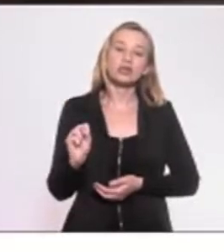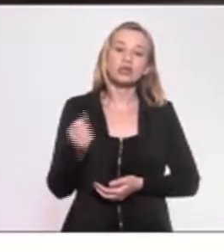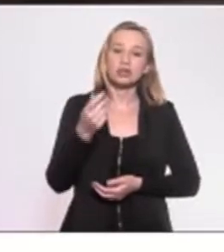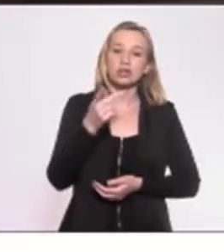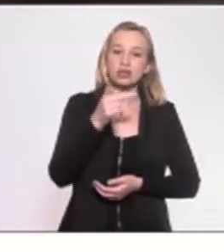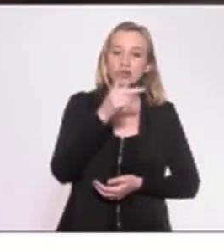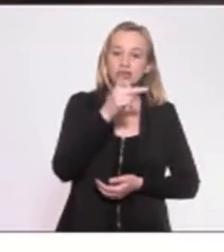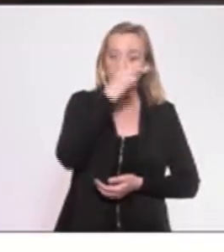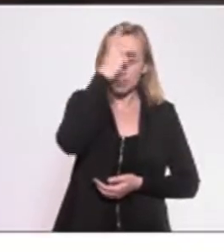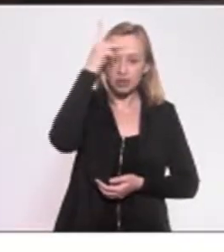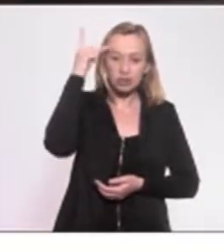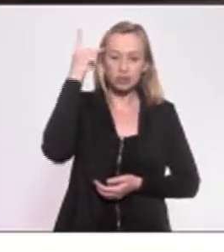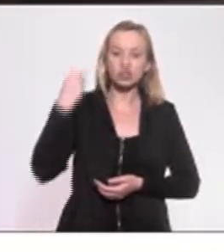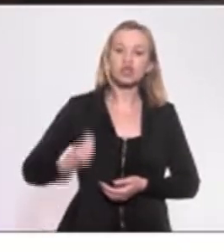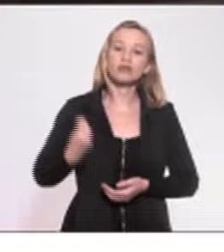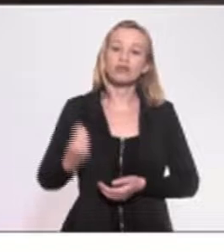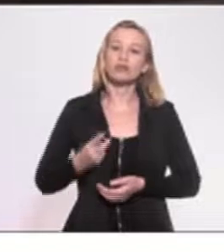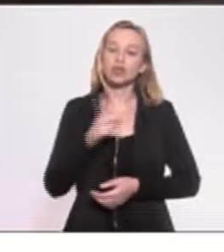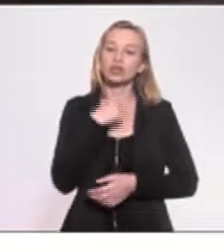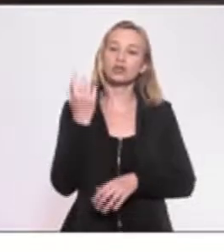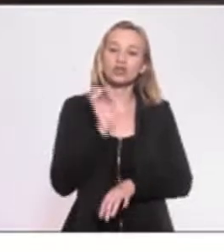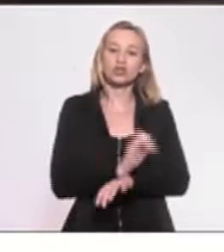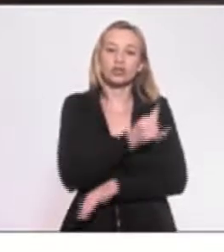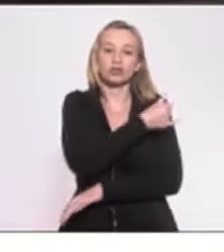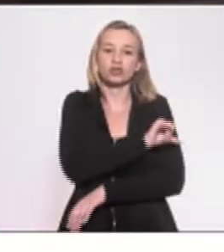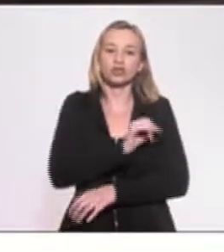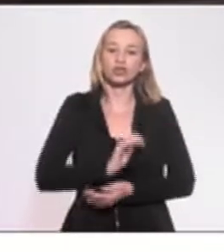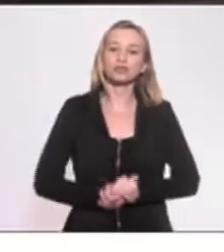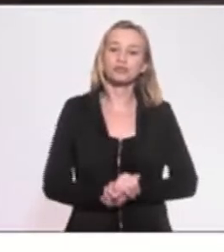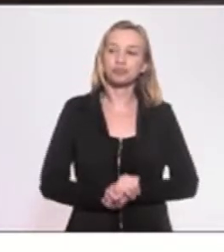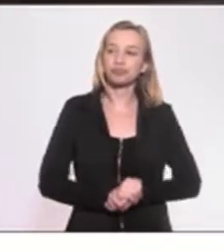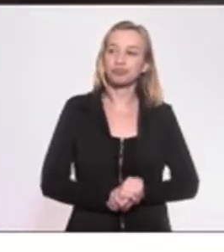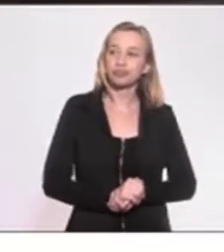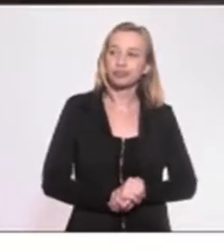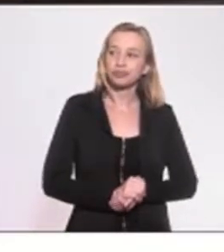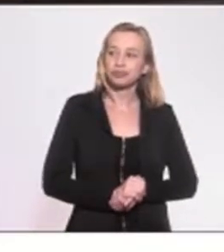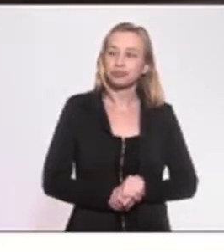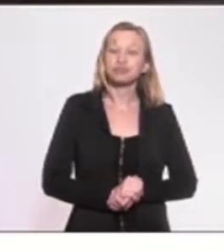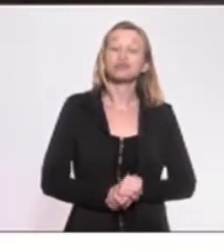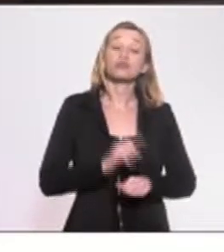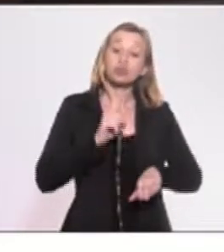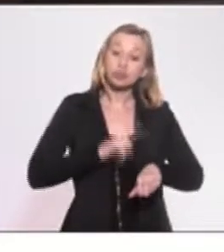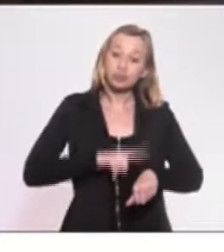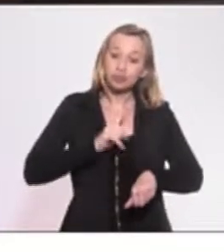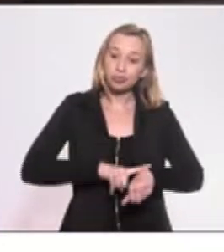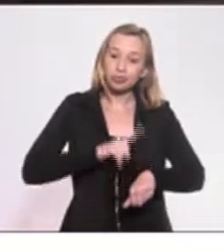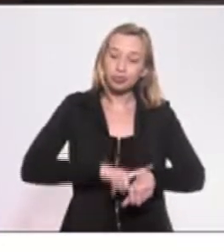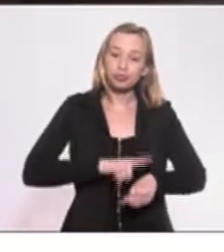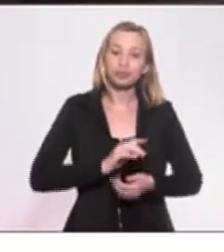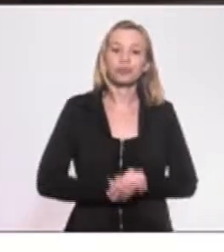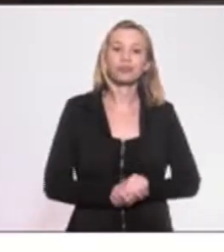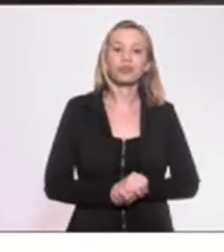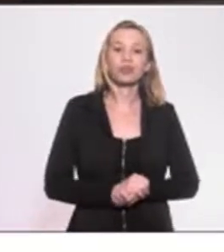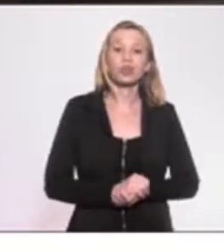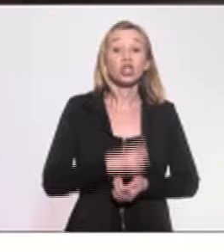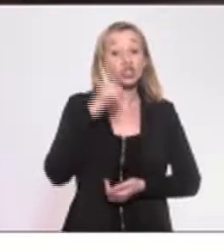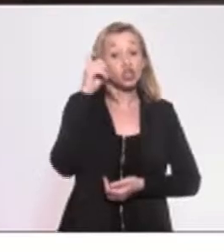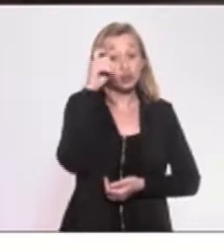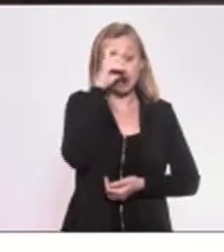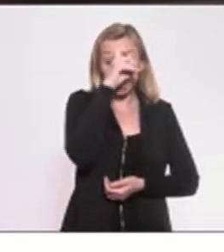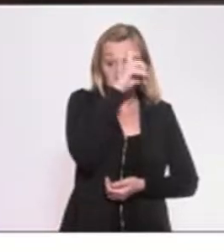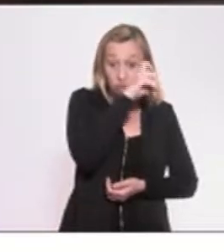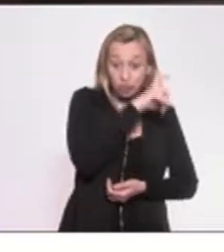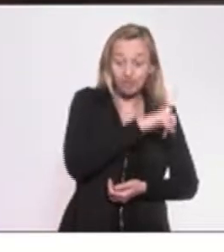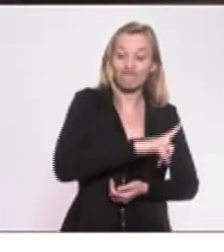habitantes do nosso estado do Rio de Janeiro. E o momento de grande